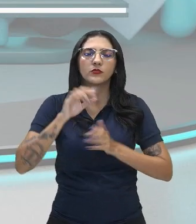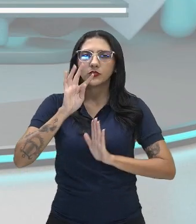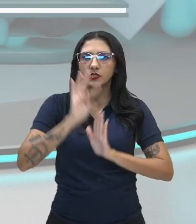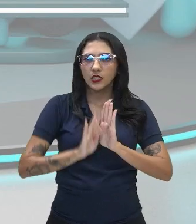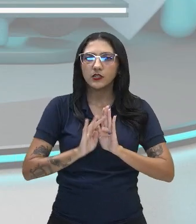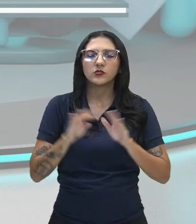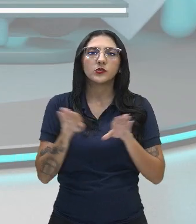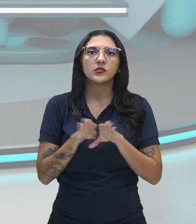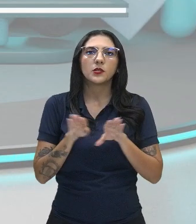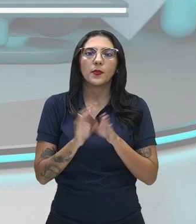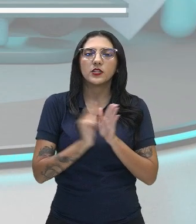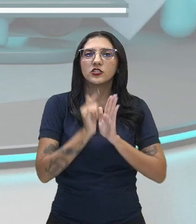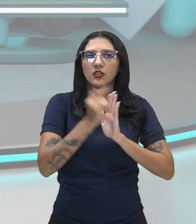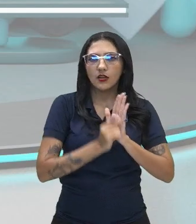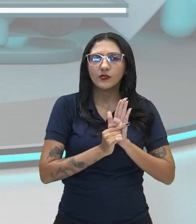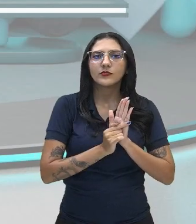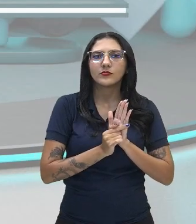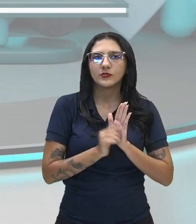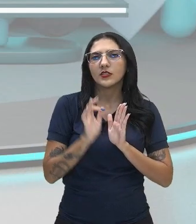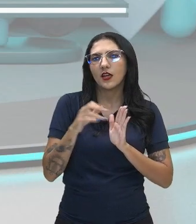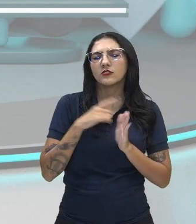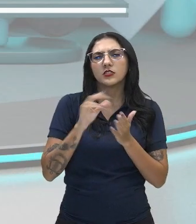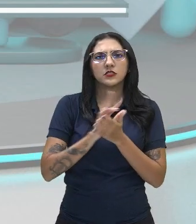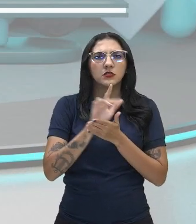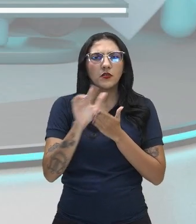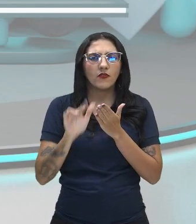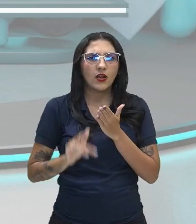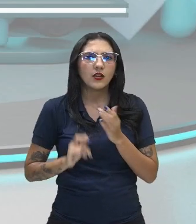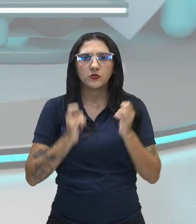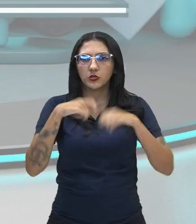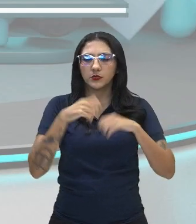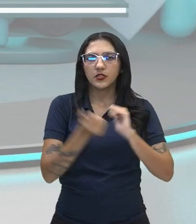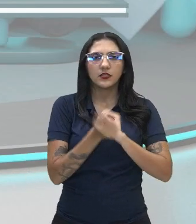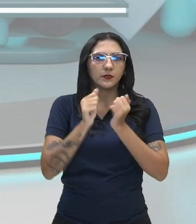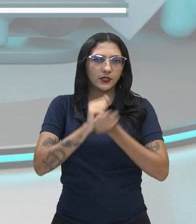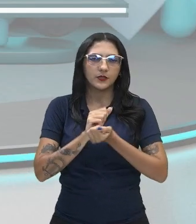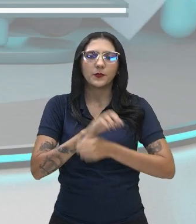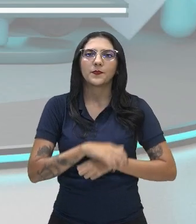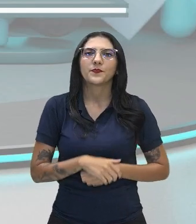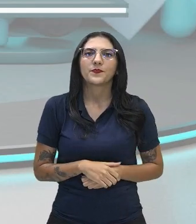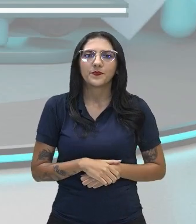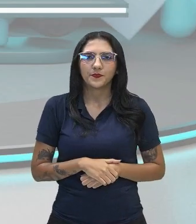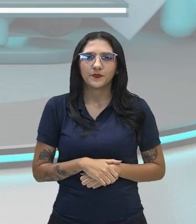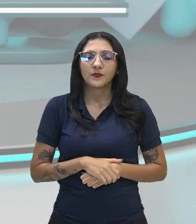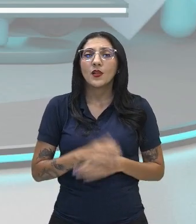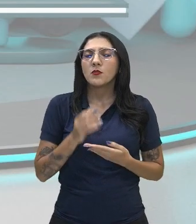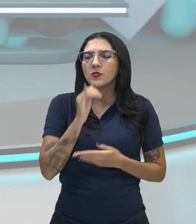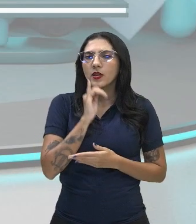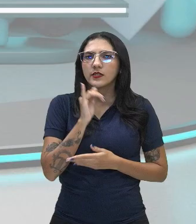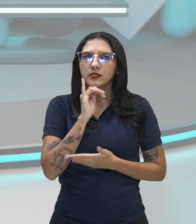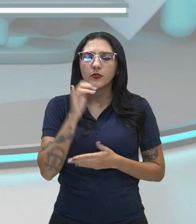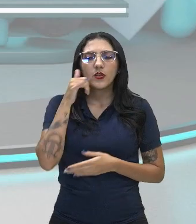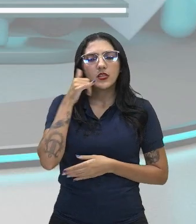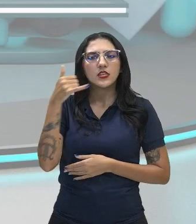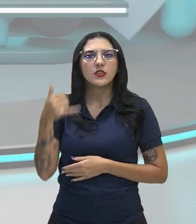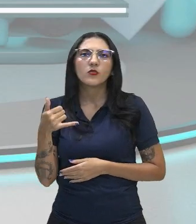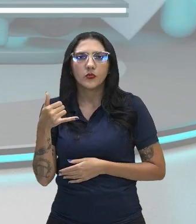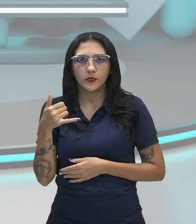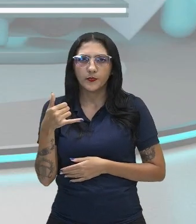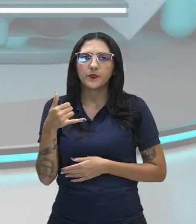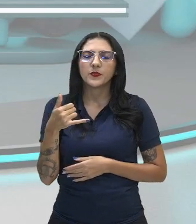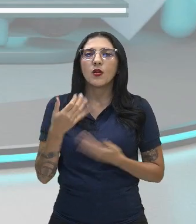nos gêneros textuais, nessas formas que os textos assumem. Então, eu ligo para alguém, esse é um gênero textual.